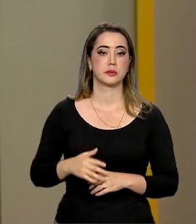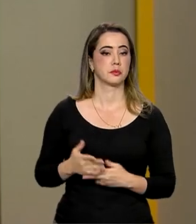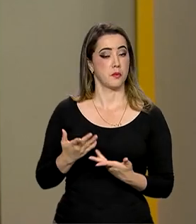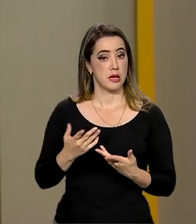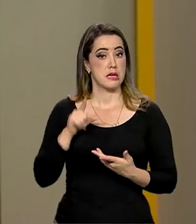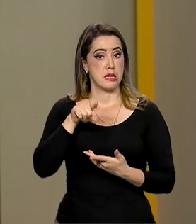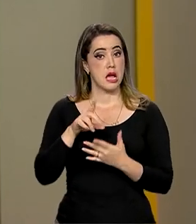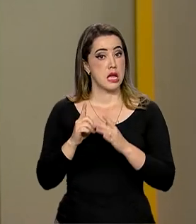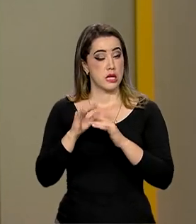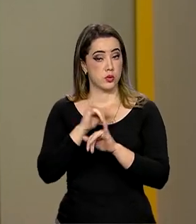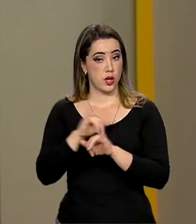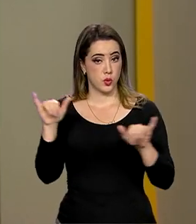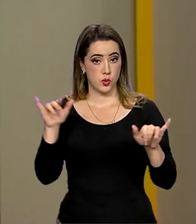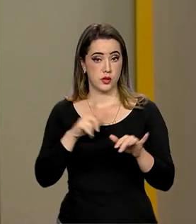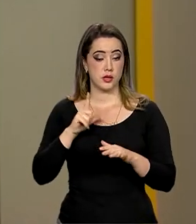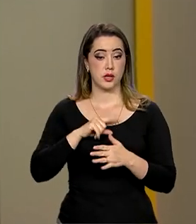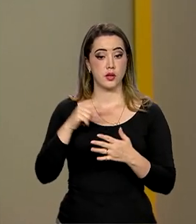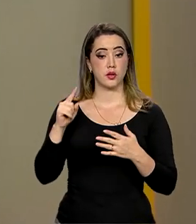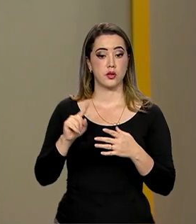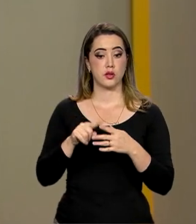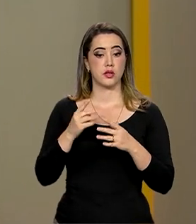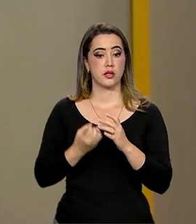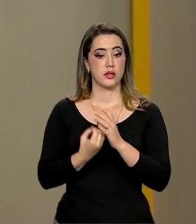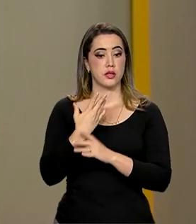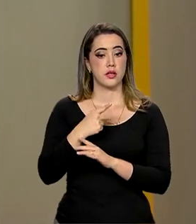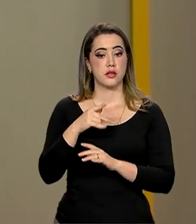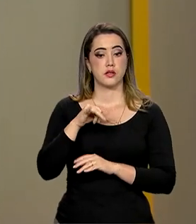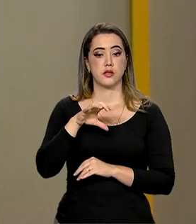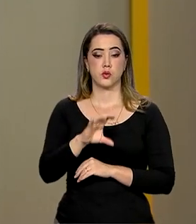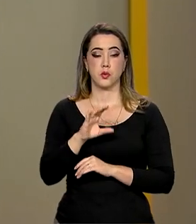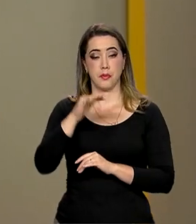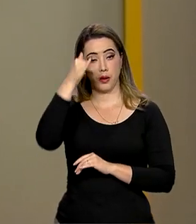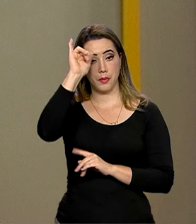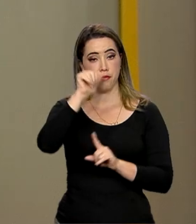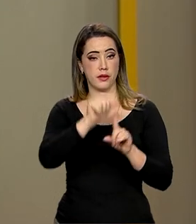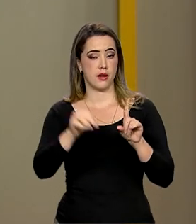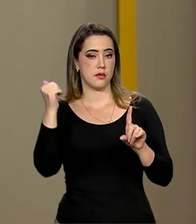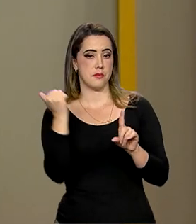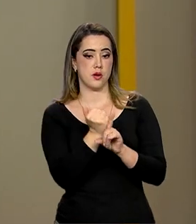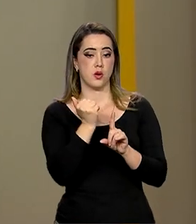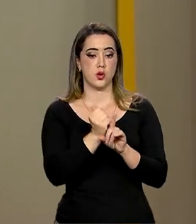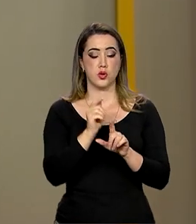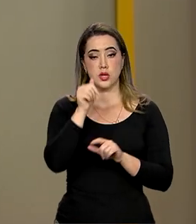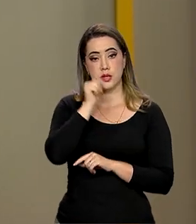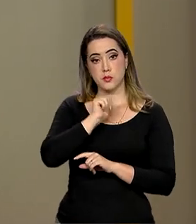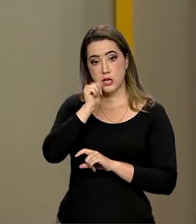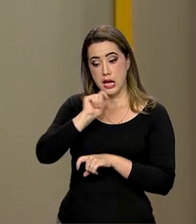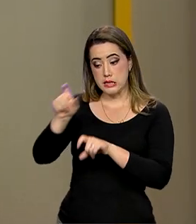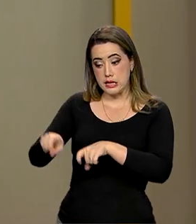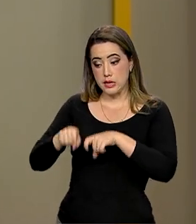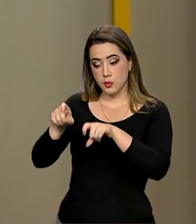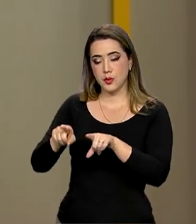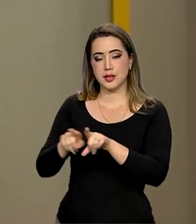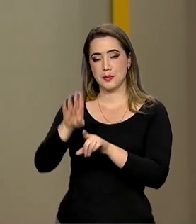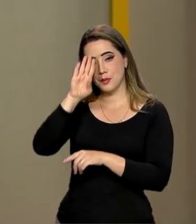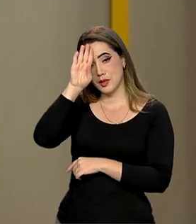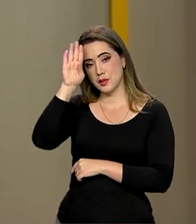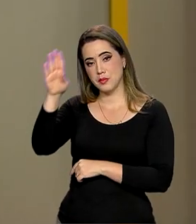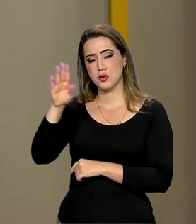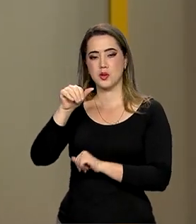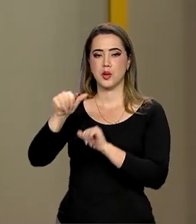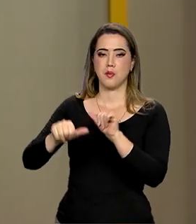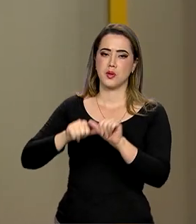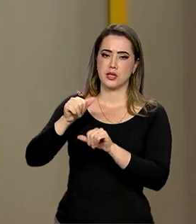está a criação do Pacto Nacional de Prevenção aos Feminicídios. E as agricultoras também terão prioridade na